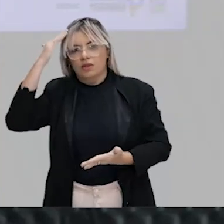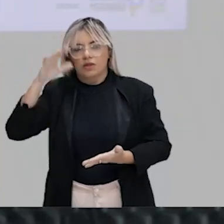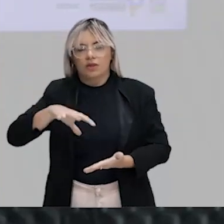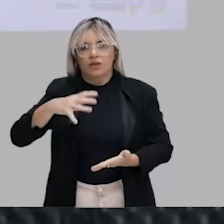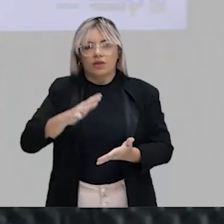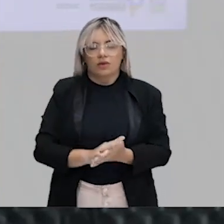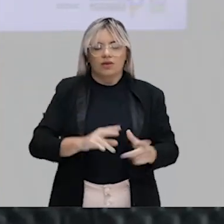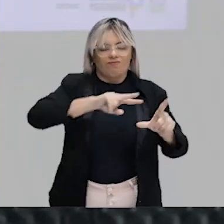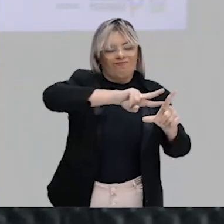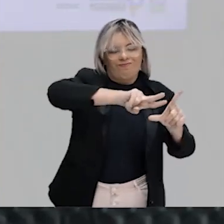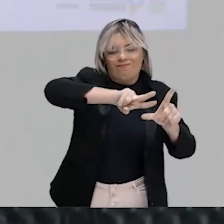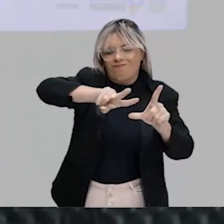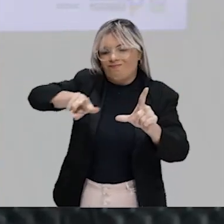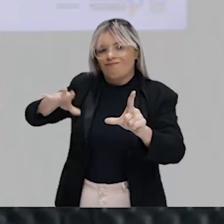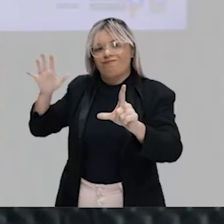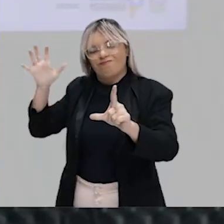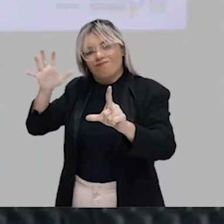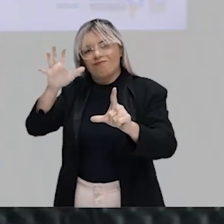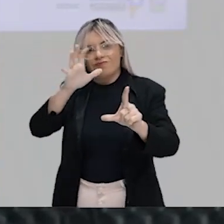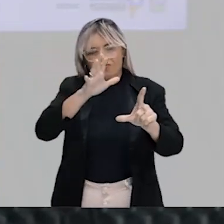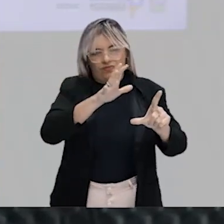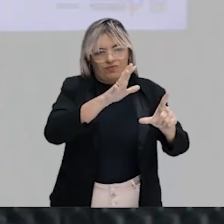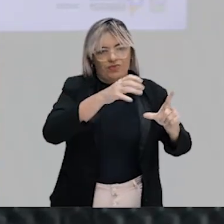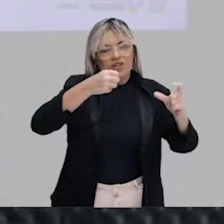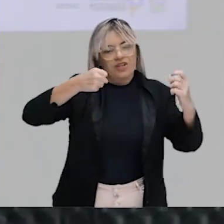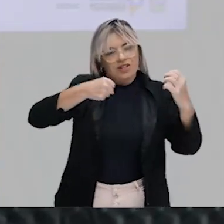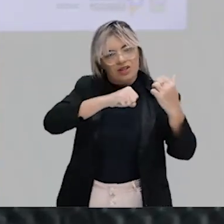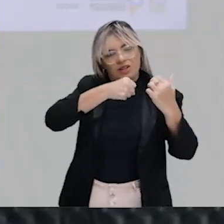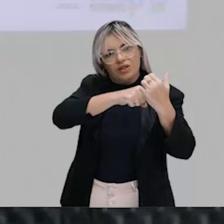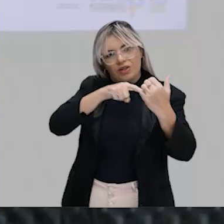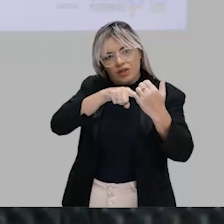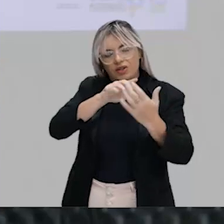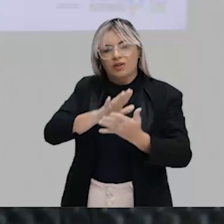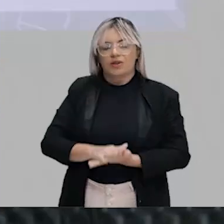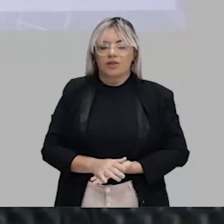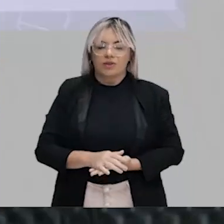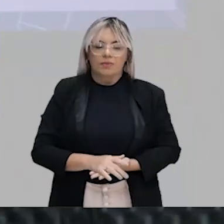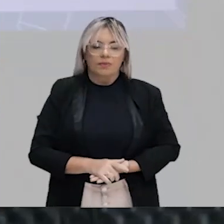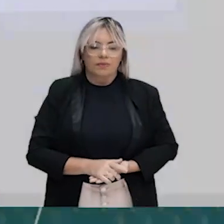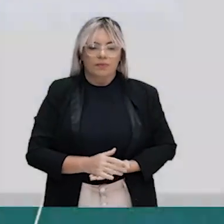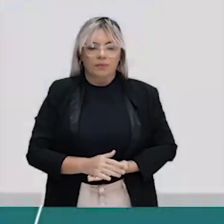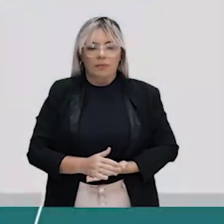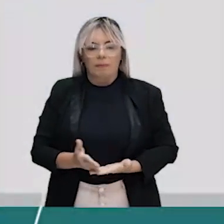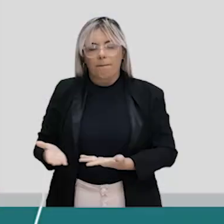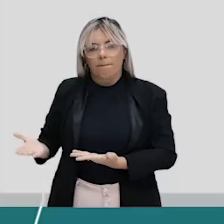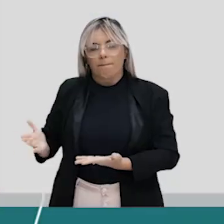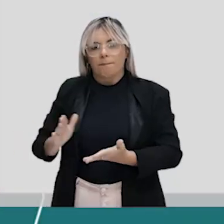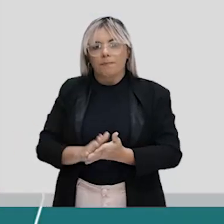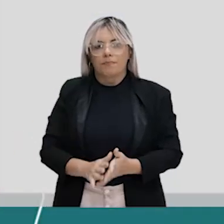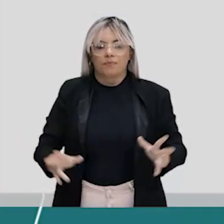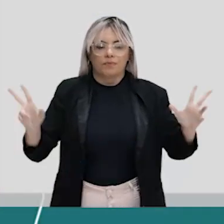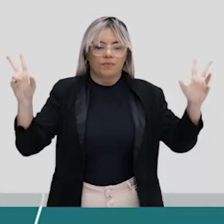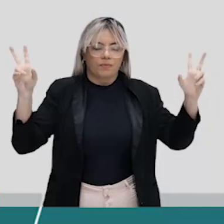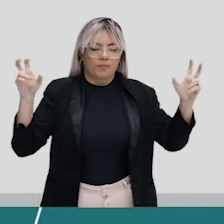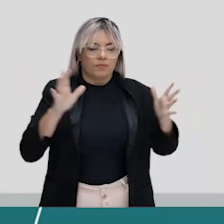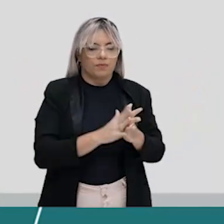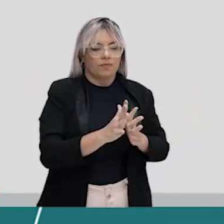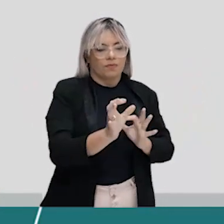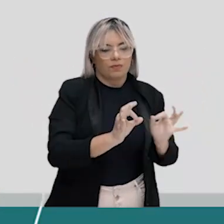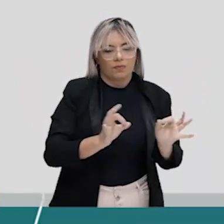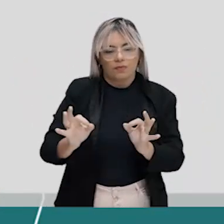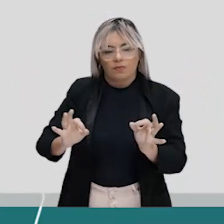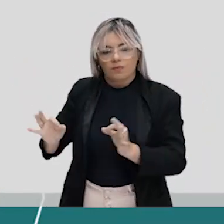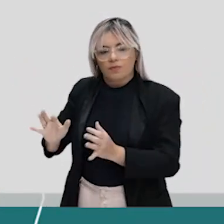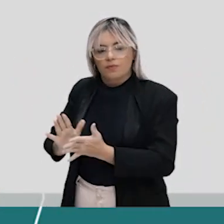a mídia tenta nos influenciar e que acaba nos influenciando de alguma forma. Então, a aula está organizada dessa forma.